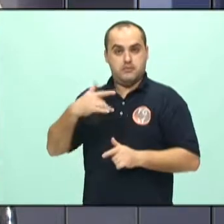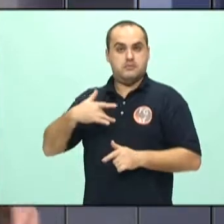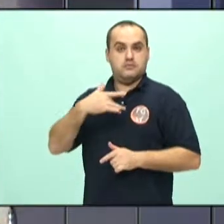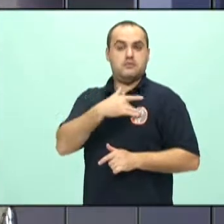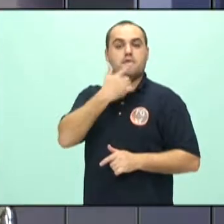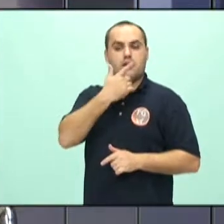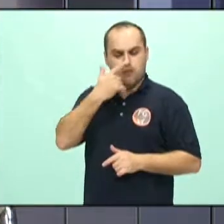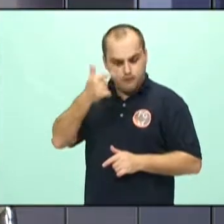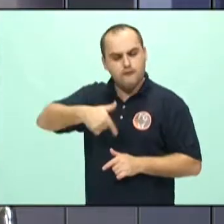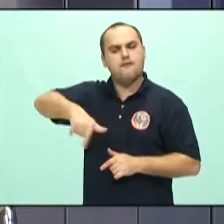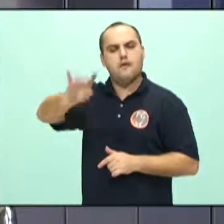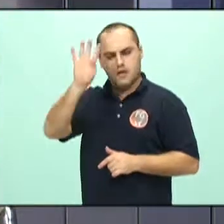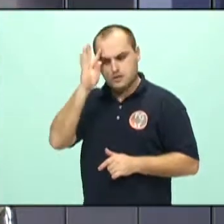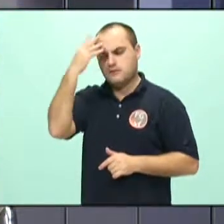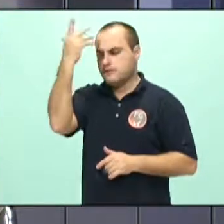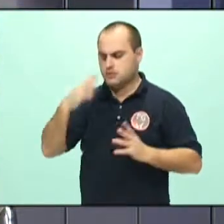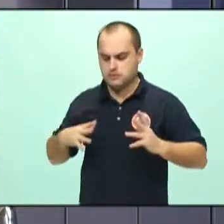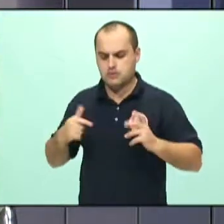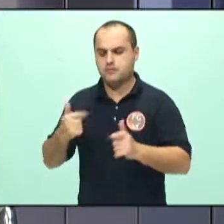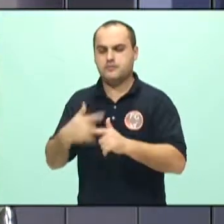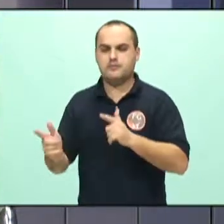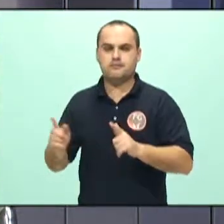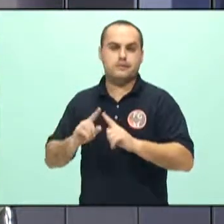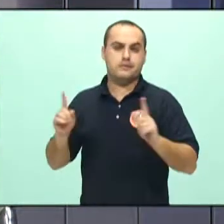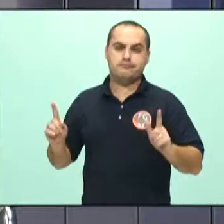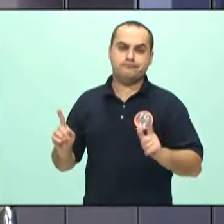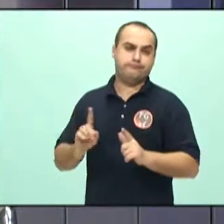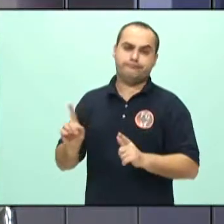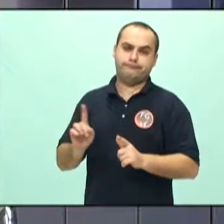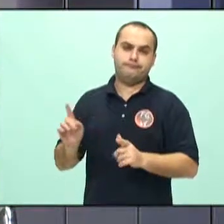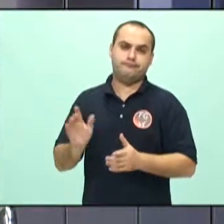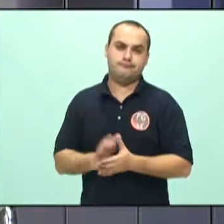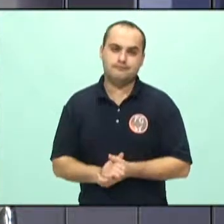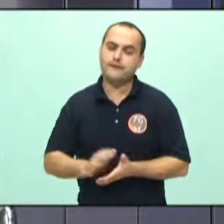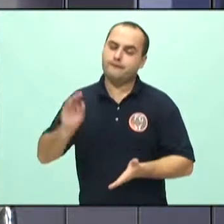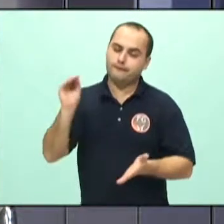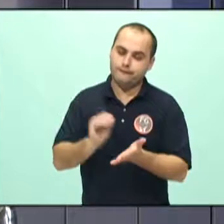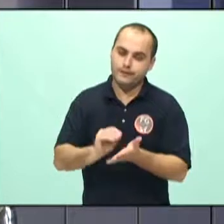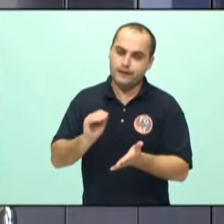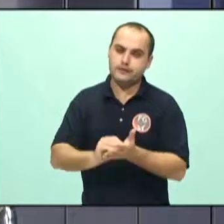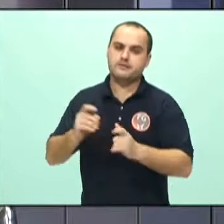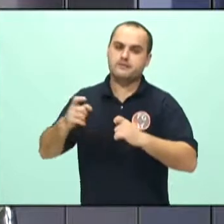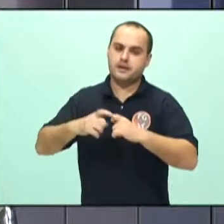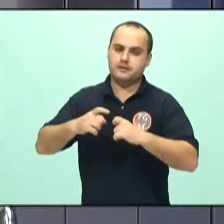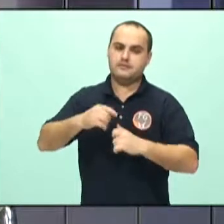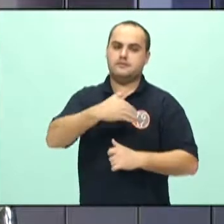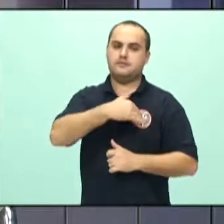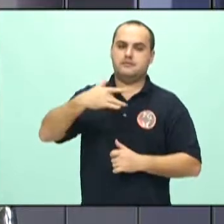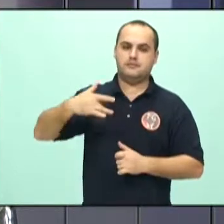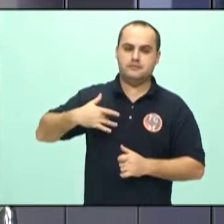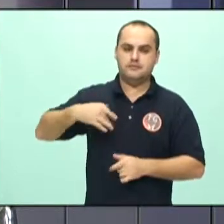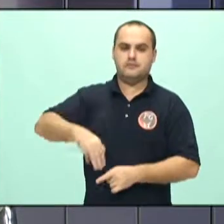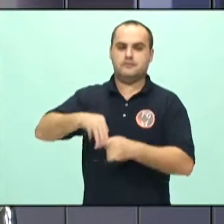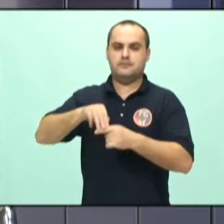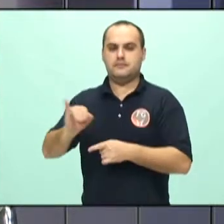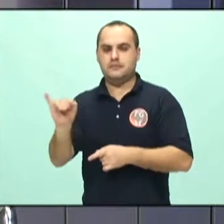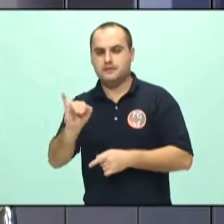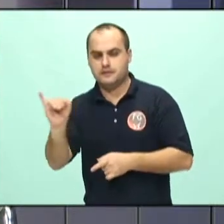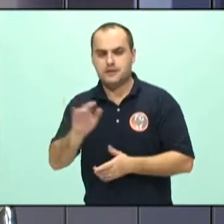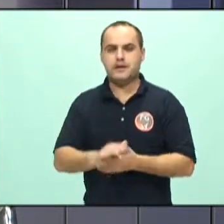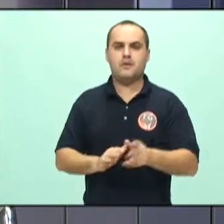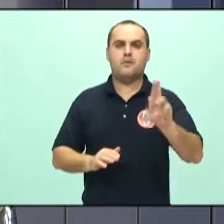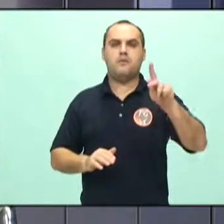iria resolver todos os problemas e infelizmente não está resolvendo. E o caso mais grave de falta de médicos nos postos de saúde aqui no município de Itajaí, na